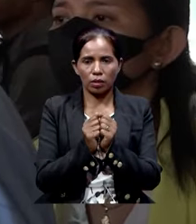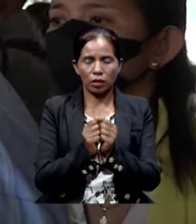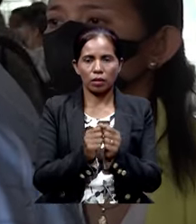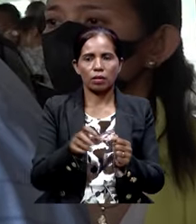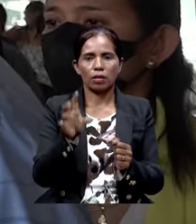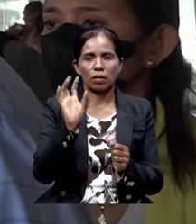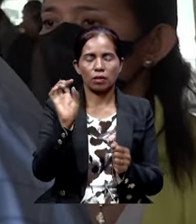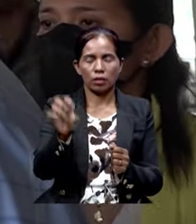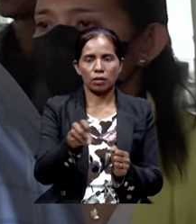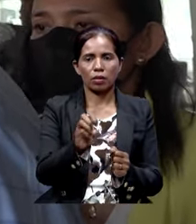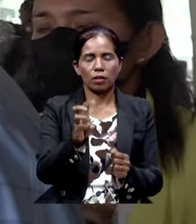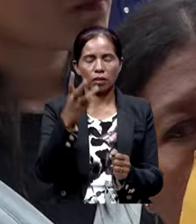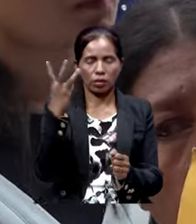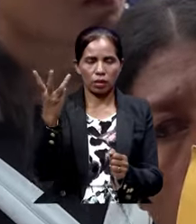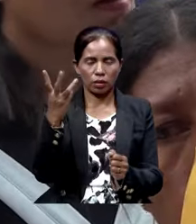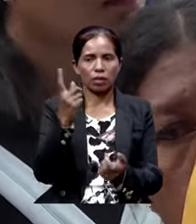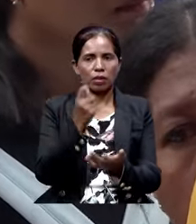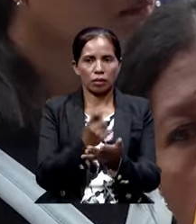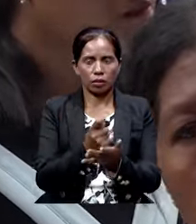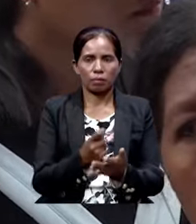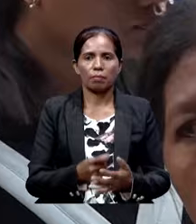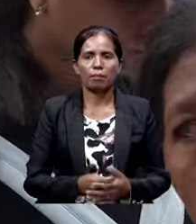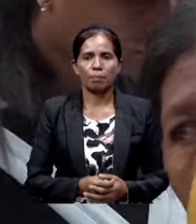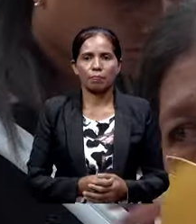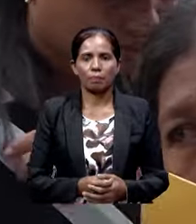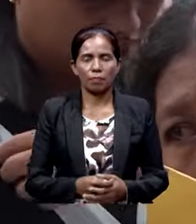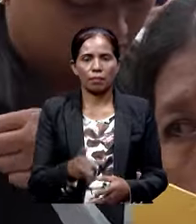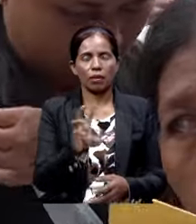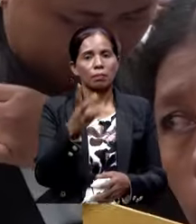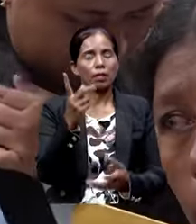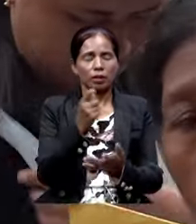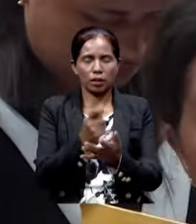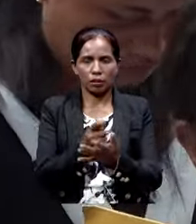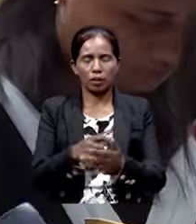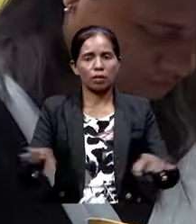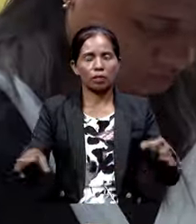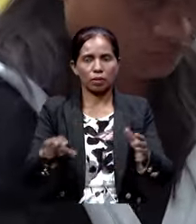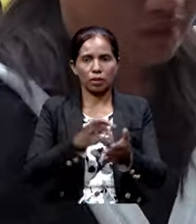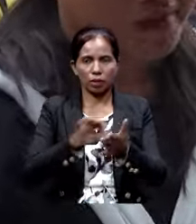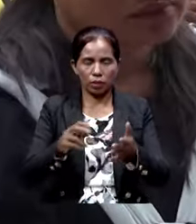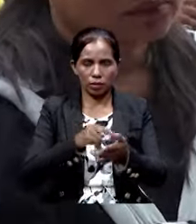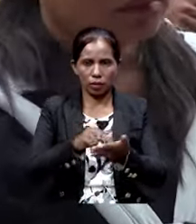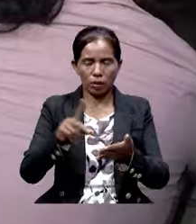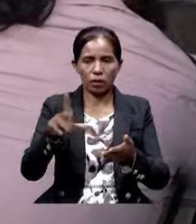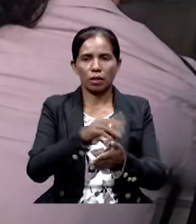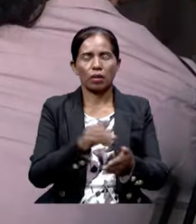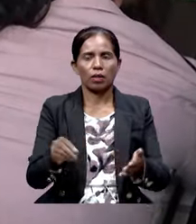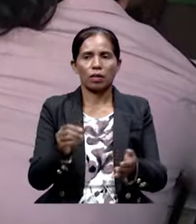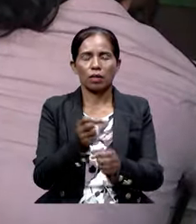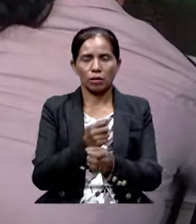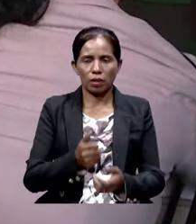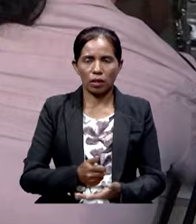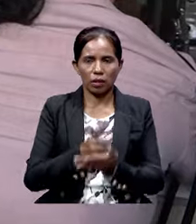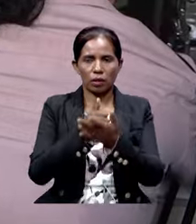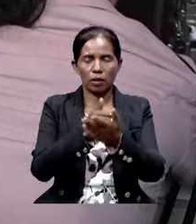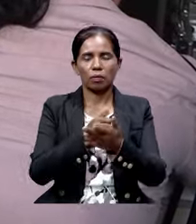rihun sanulu resinem. Huidane Serviço Registro Nacional Notariado, haloquede atendimento